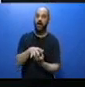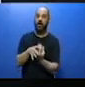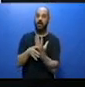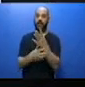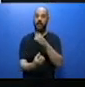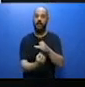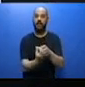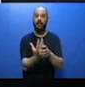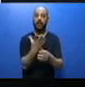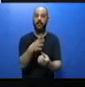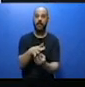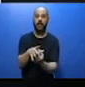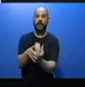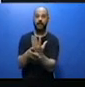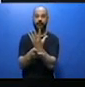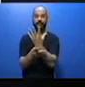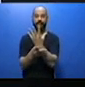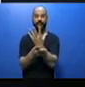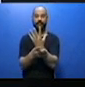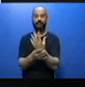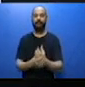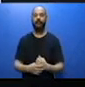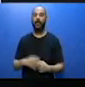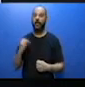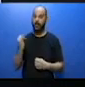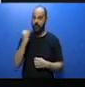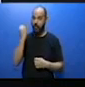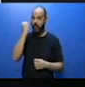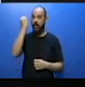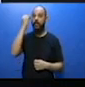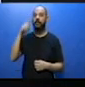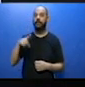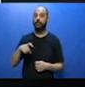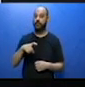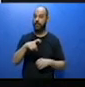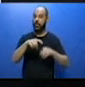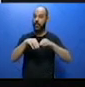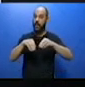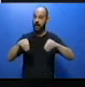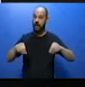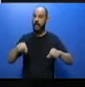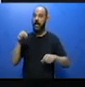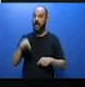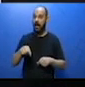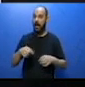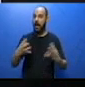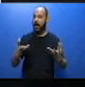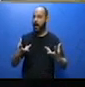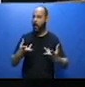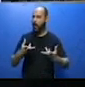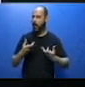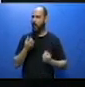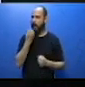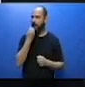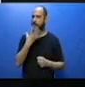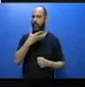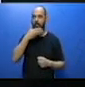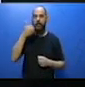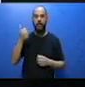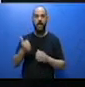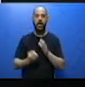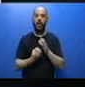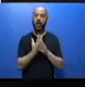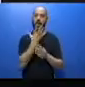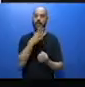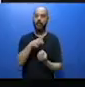quanto maior a presença de minhocas no solo, mais qualidade ele terá e, consequentemente, melhor será a